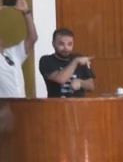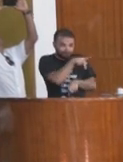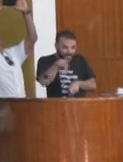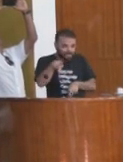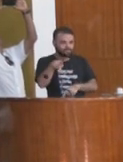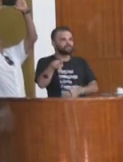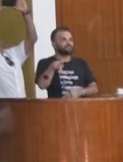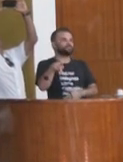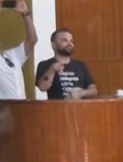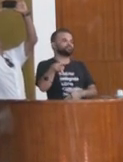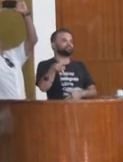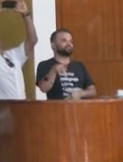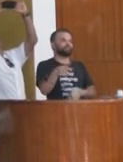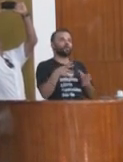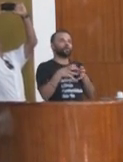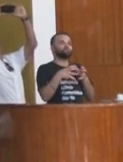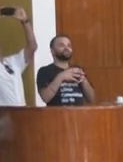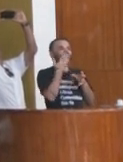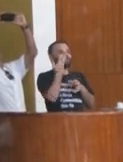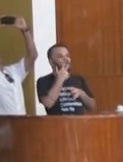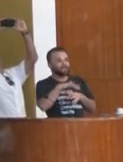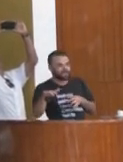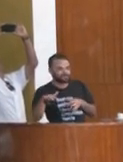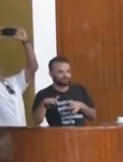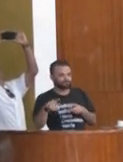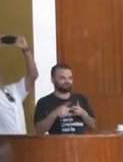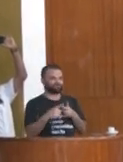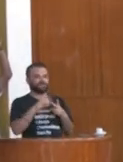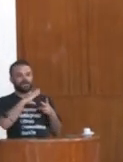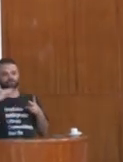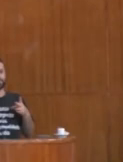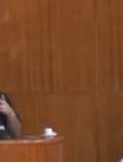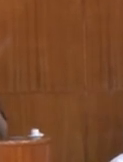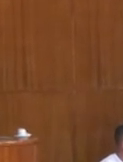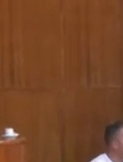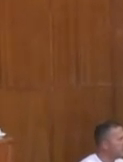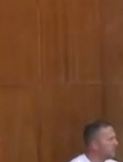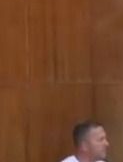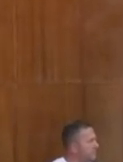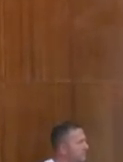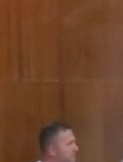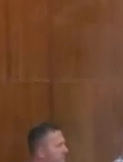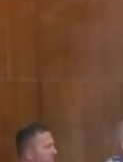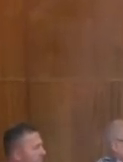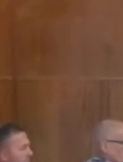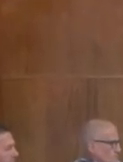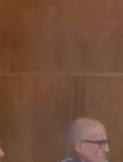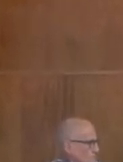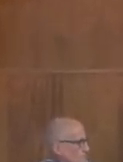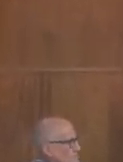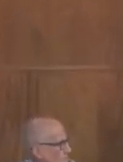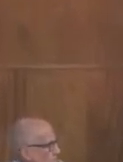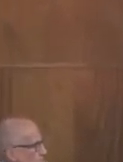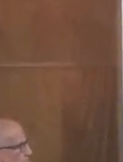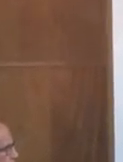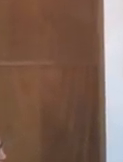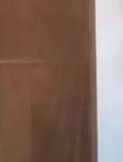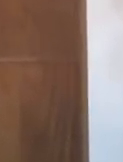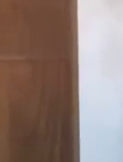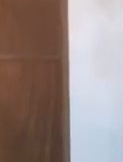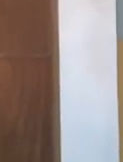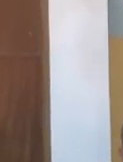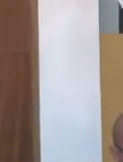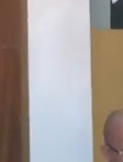presidente da Comissão da Criança, Adolescente e da Pessoa Idosa. Então, o que você falou, Fanuel, nós estamos